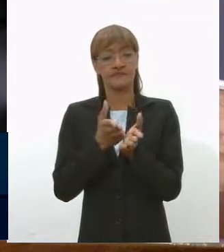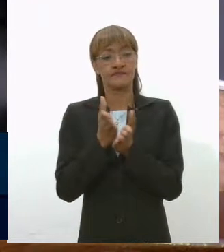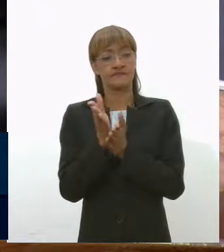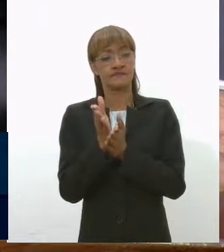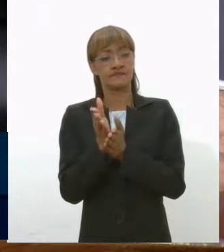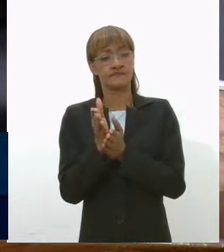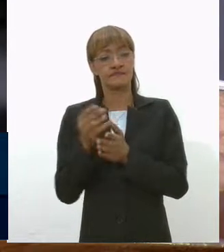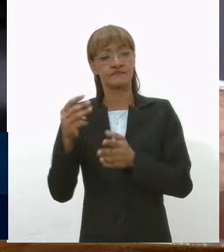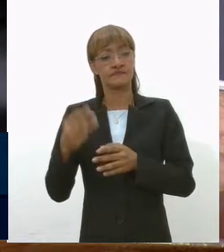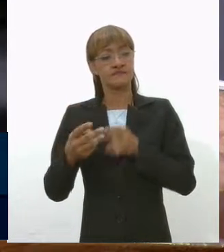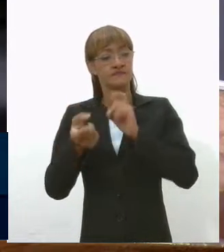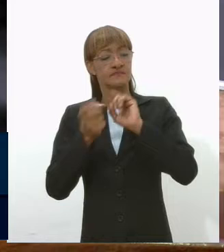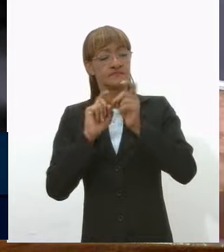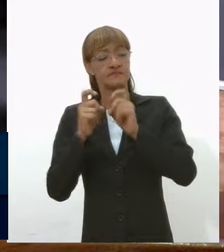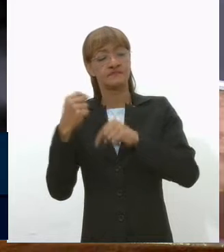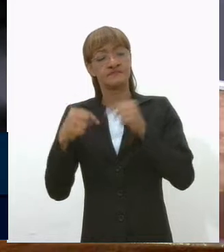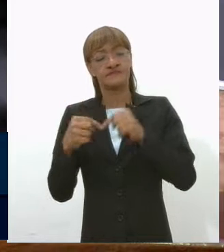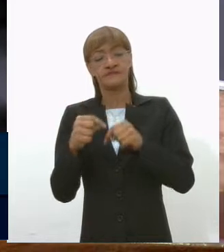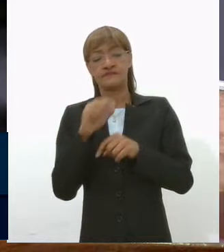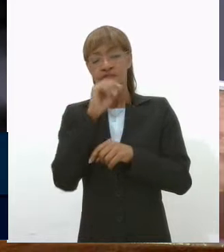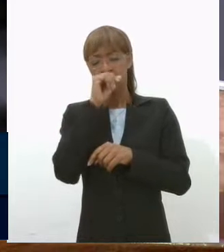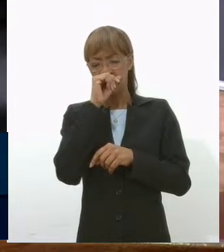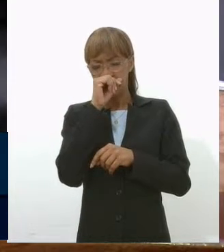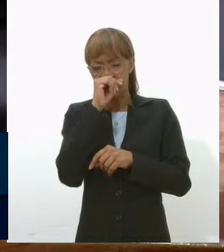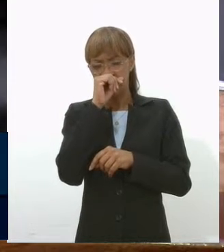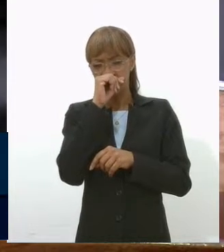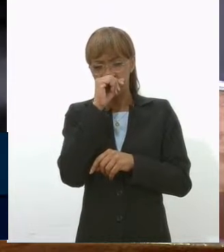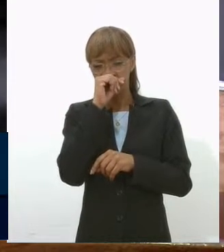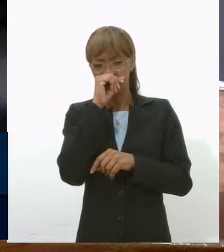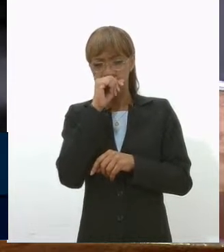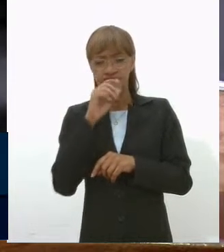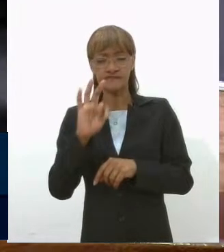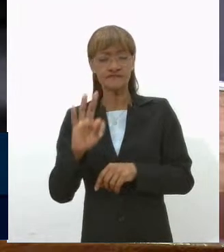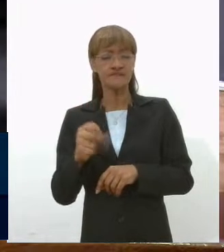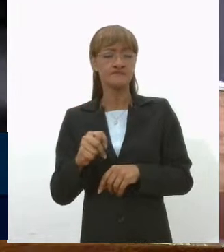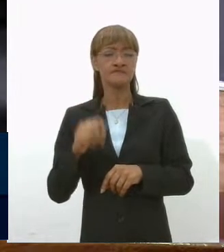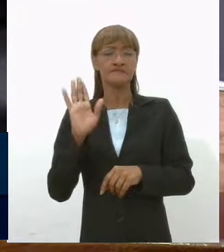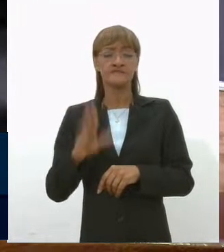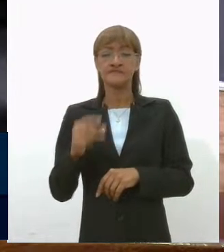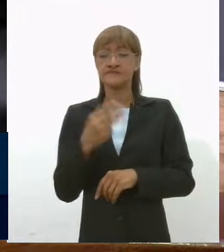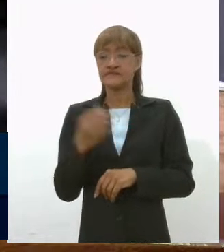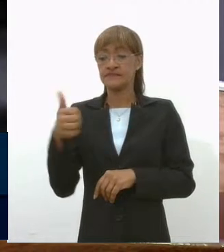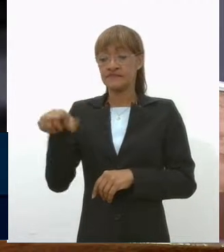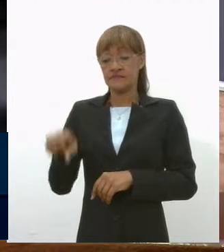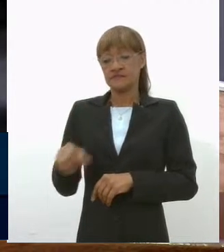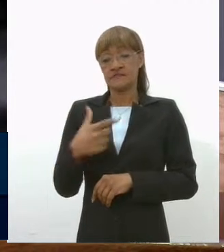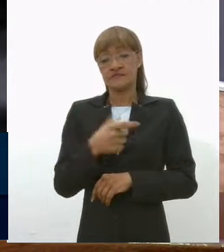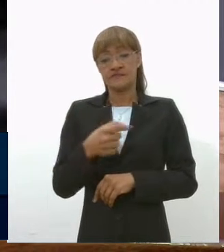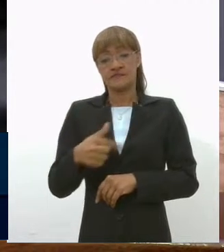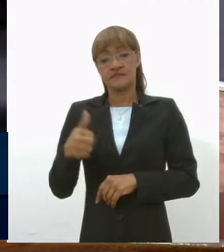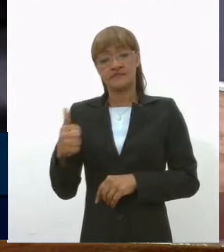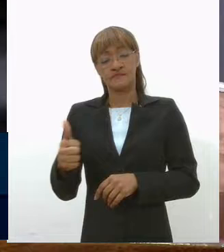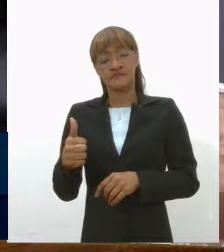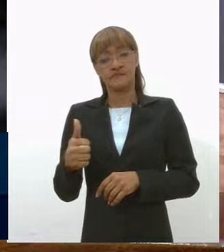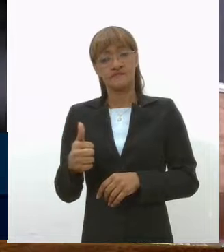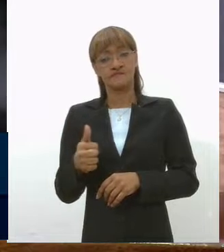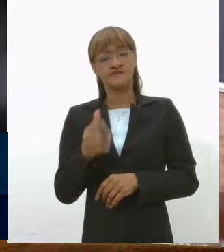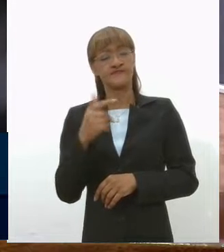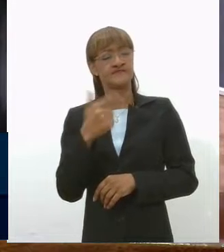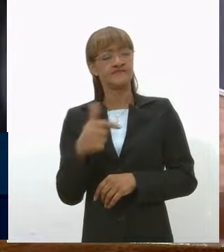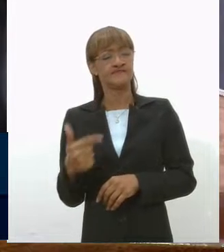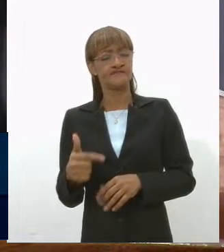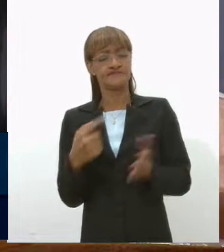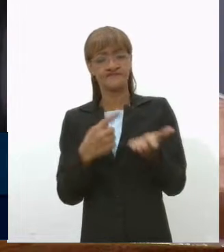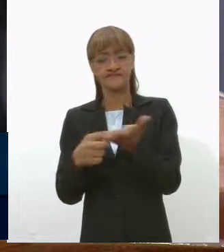terceira discussão, por maioria, o projeto de lei número 319/2021. Nada mais a tratar. O